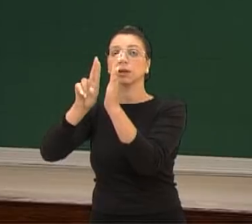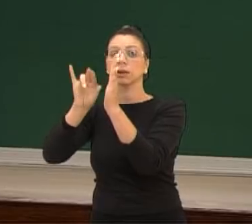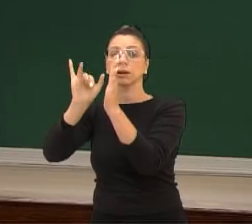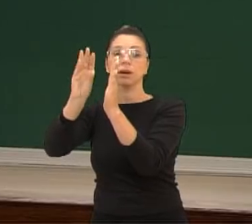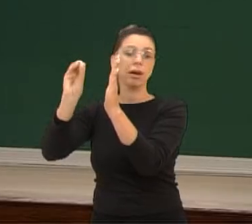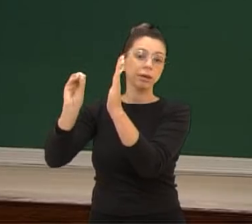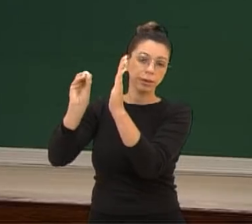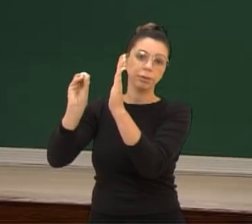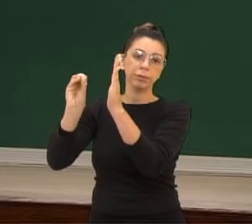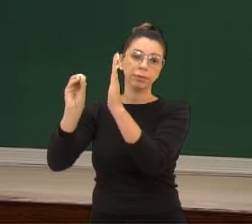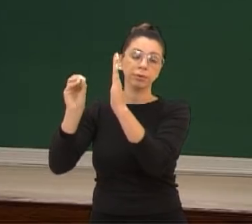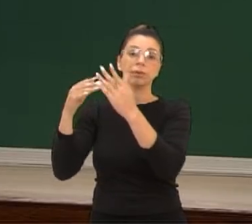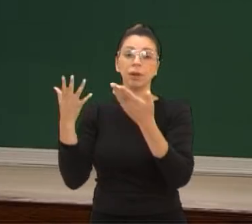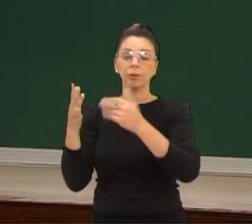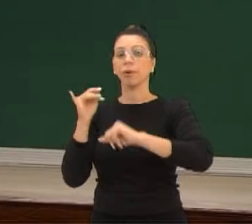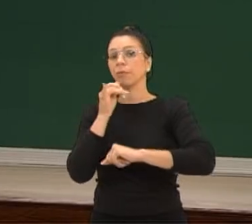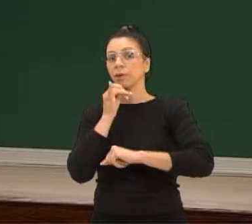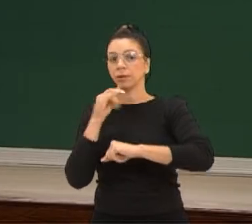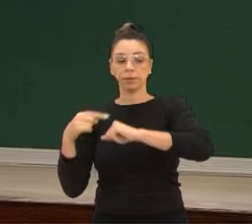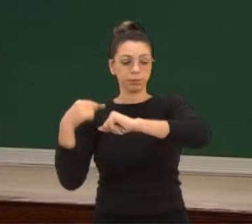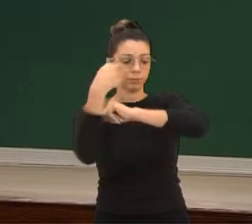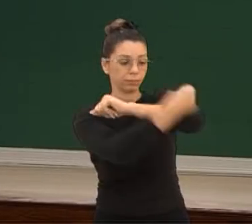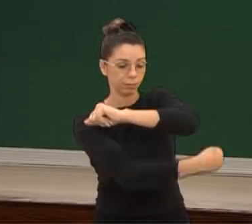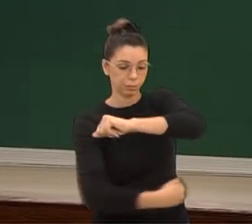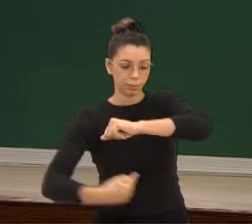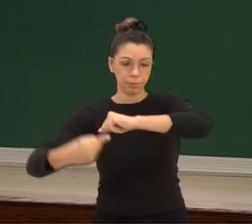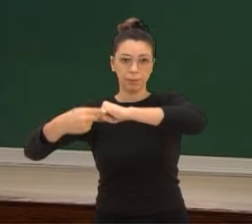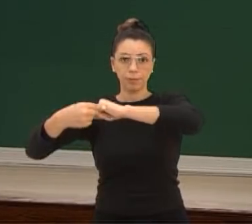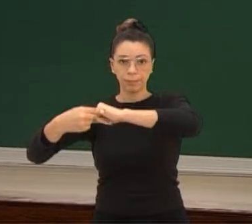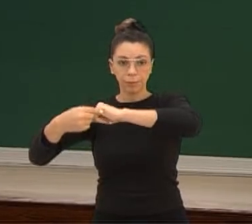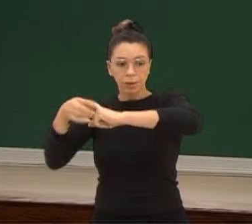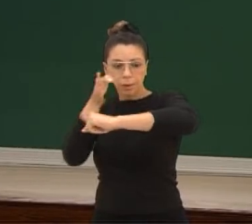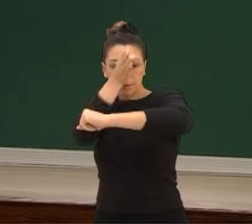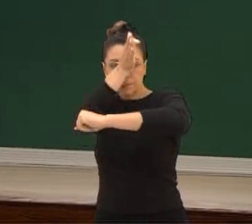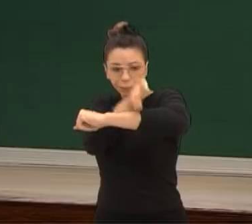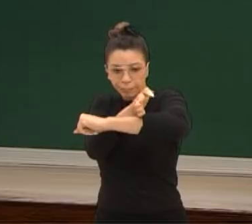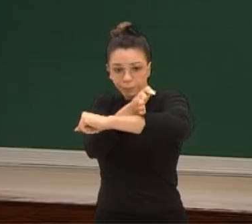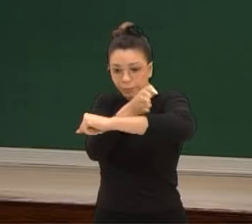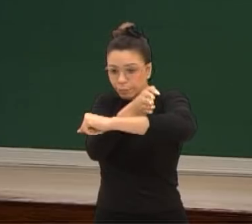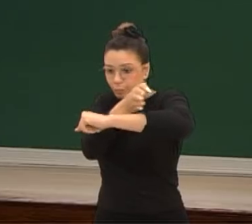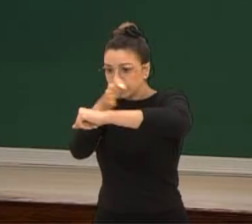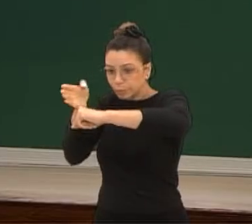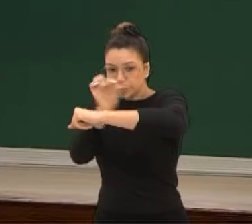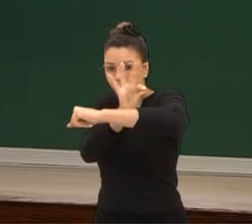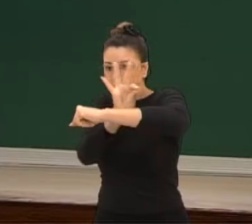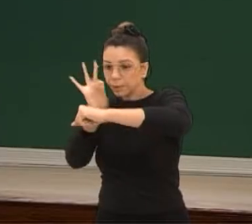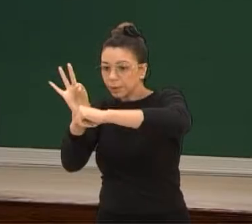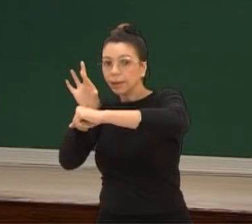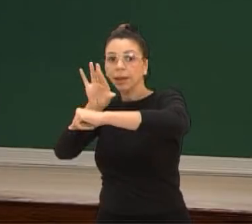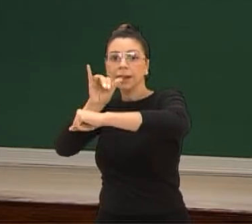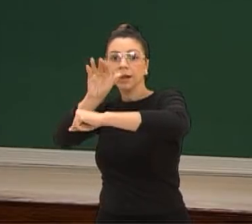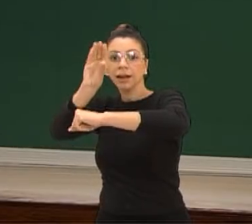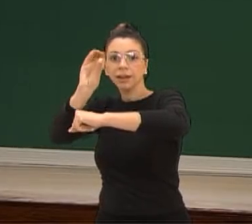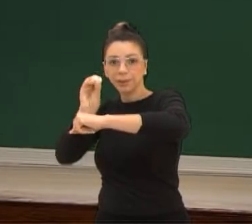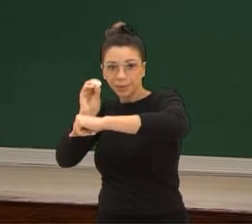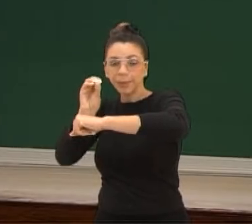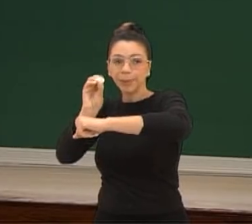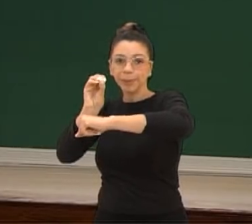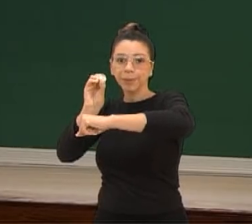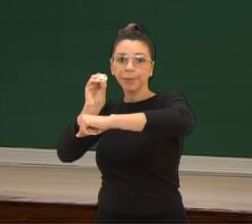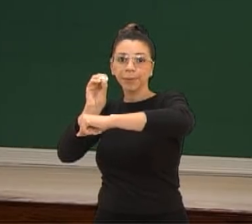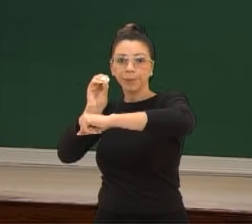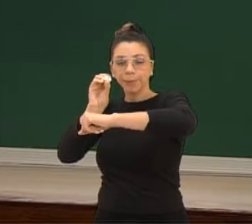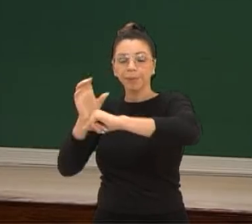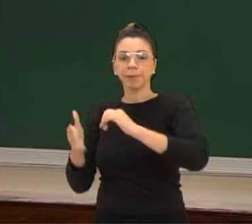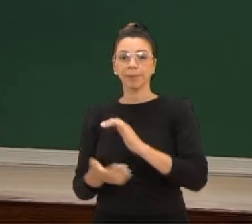de raio, tá? Então, eu posso dizer também que o diâmetro é igual a 2 vezes o raio. Calma que a gente já vai entender